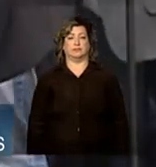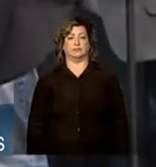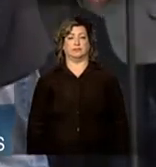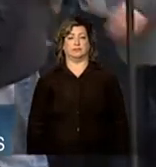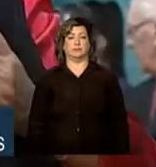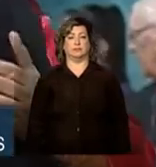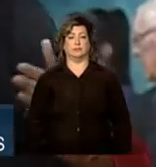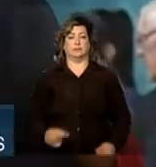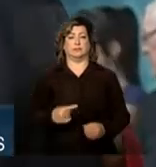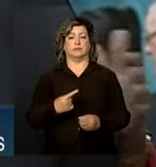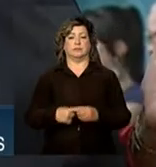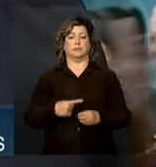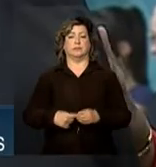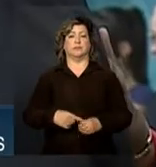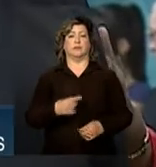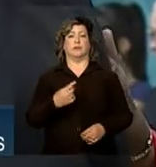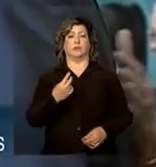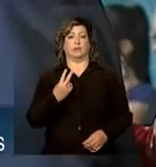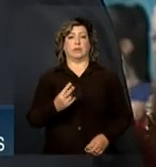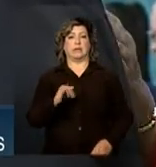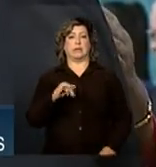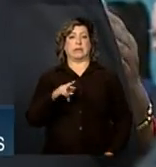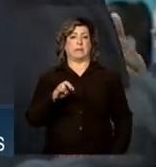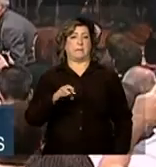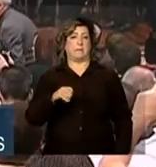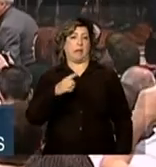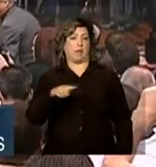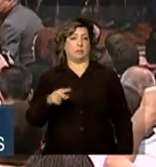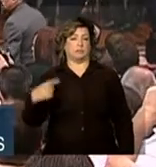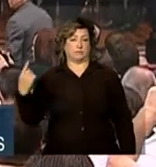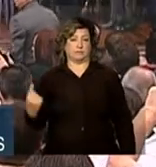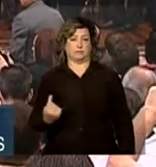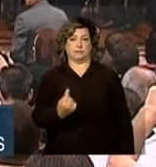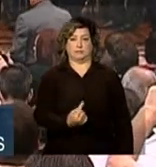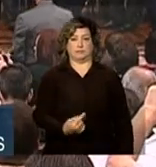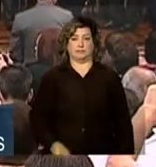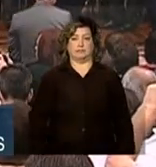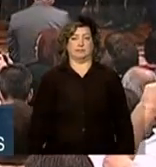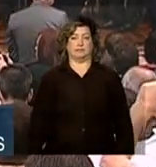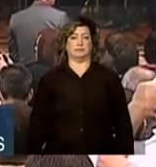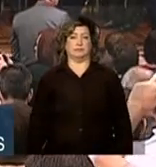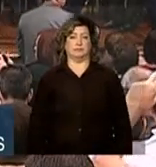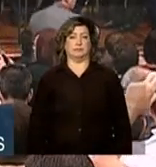Dois Irmãos, representando o prefeito, secretário da Agricultura, João Luiz Weber.